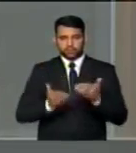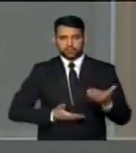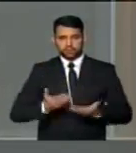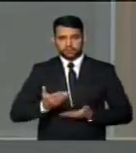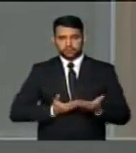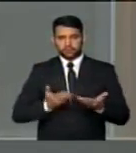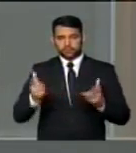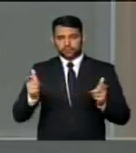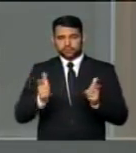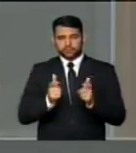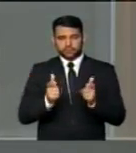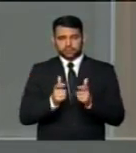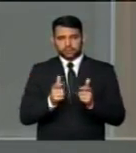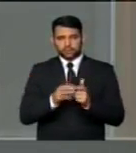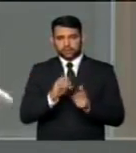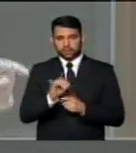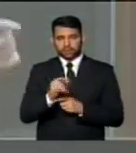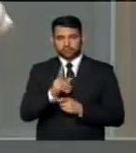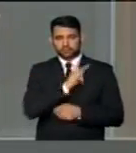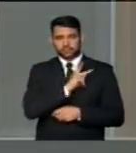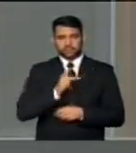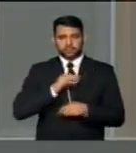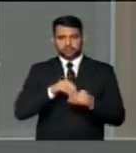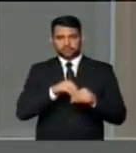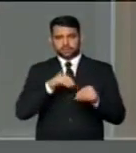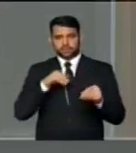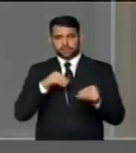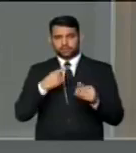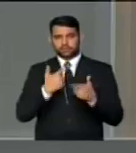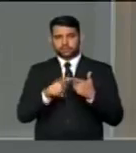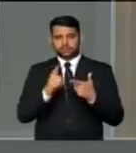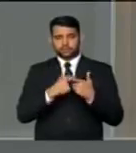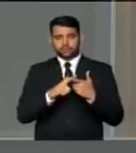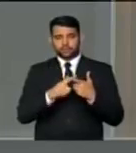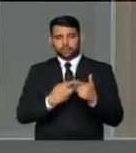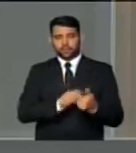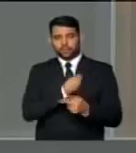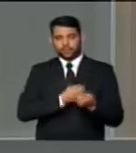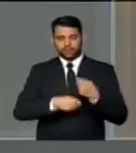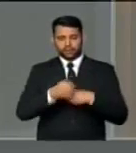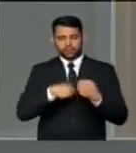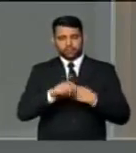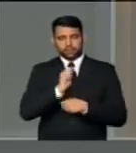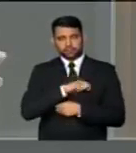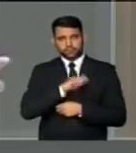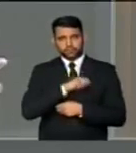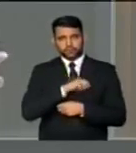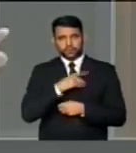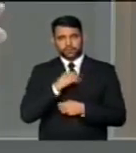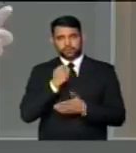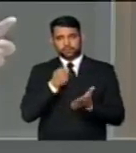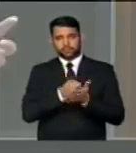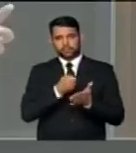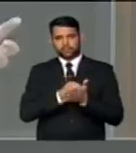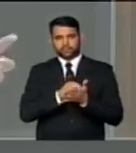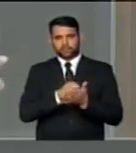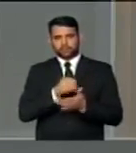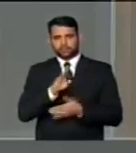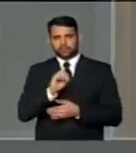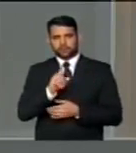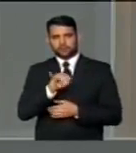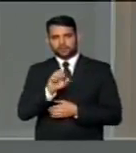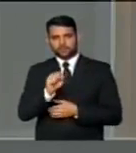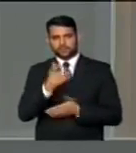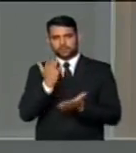reduzindo cargos, o presidente tirando todas as travas que tinha a economia argentina impostas pelo bolivarianismo